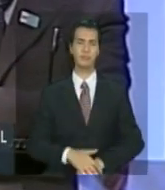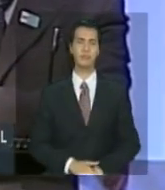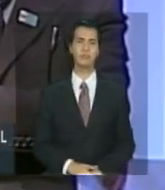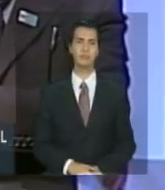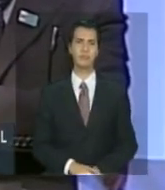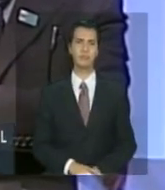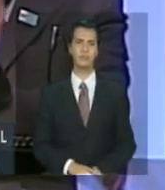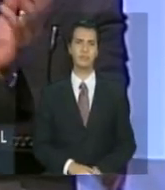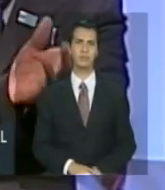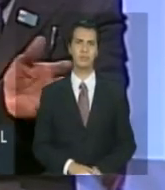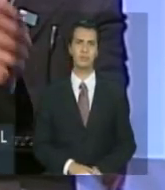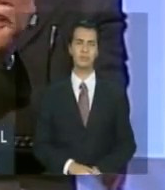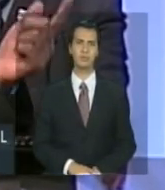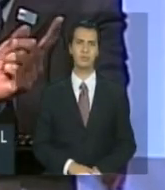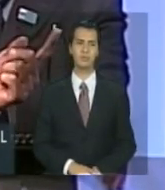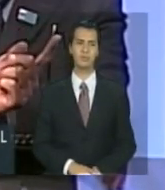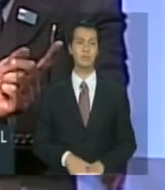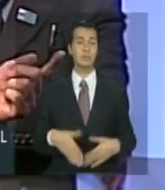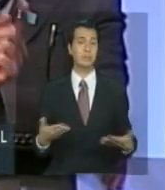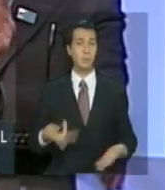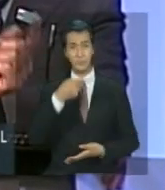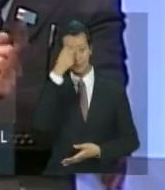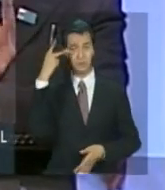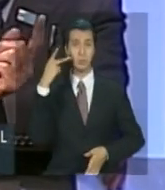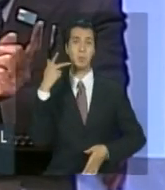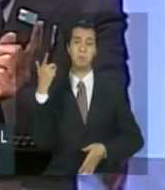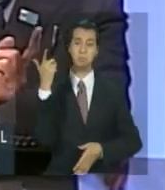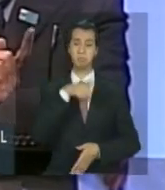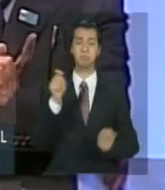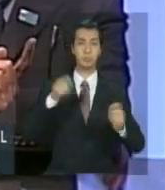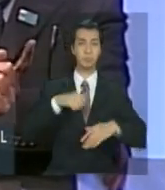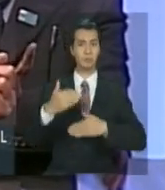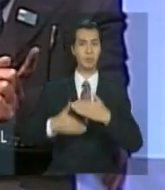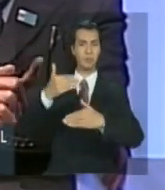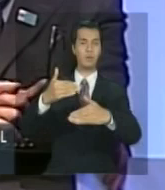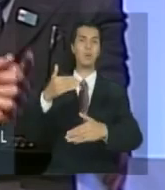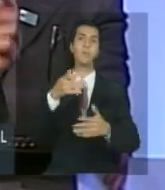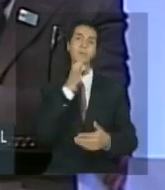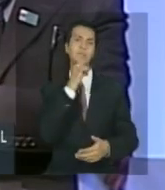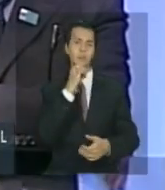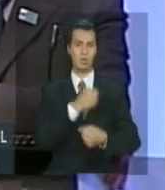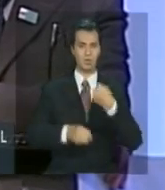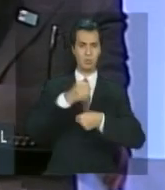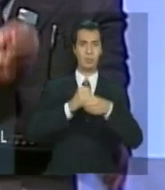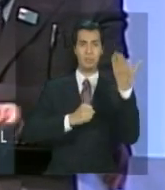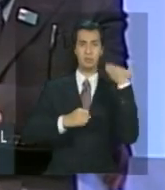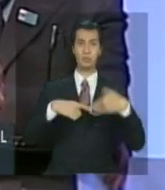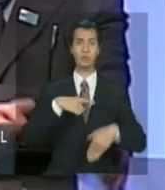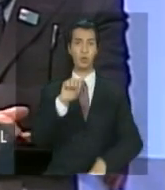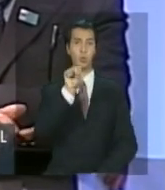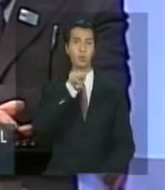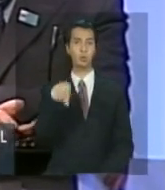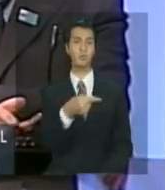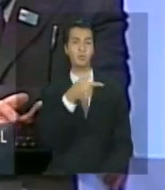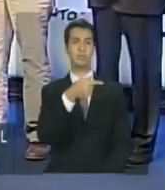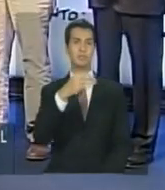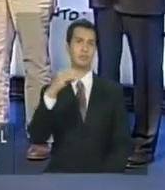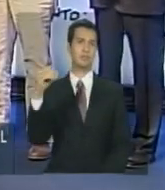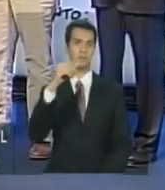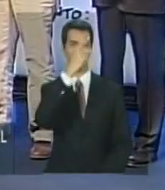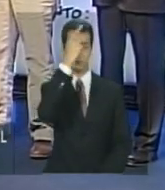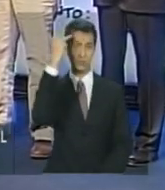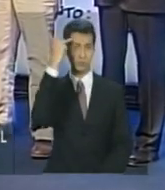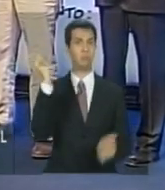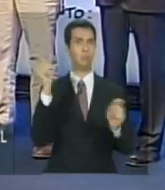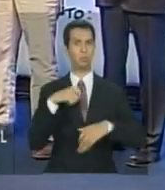que o Valente falou da possibilidade de promoção, a gente só no ano passado, a gente promoveu 8.700 pessoas. Então, a